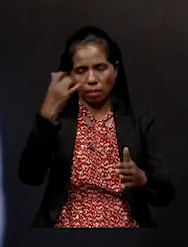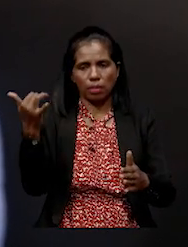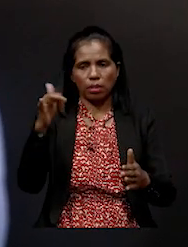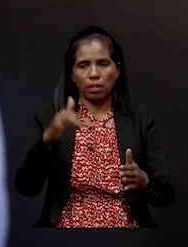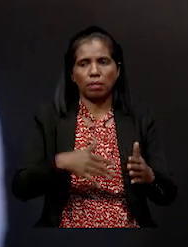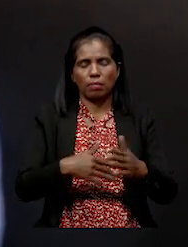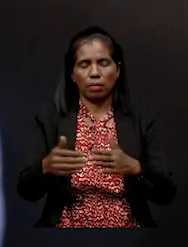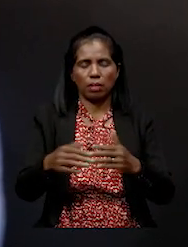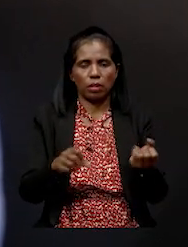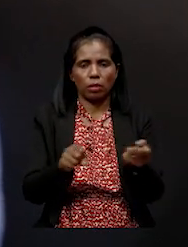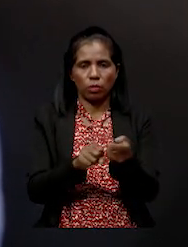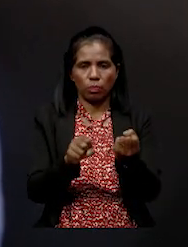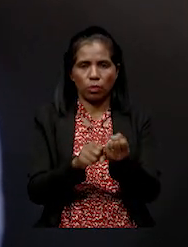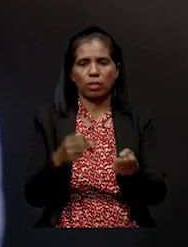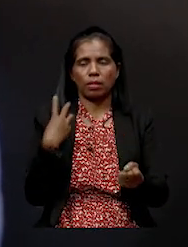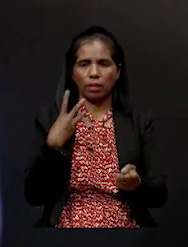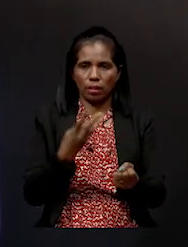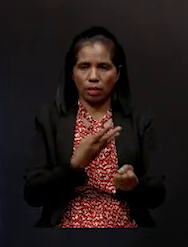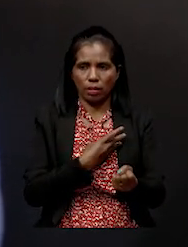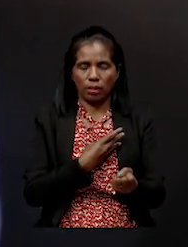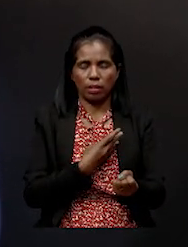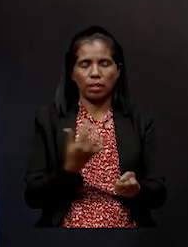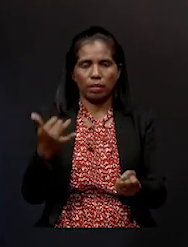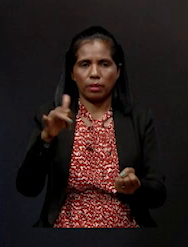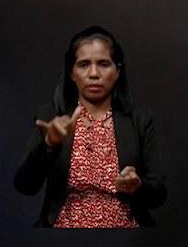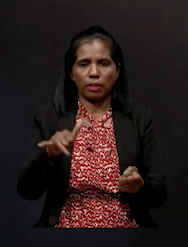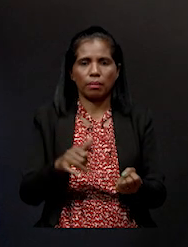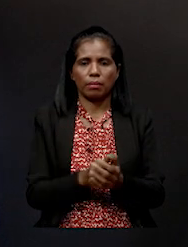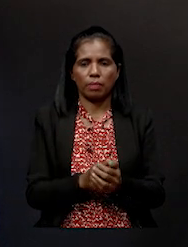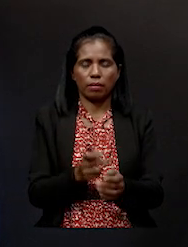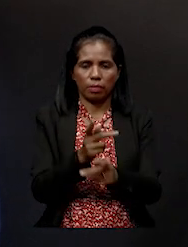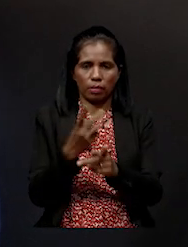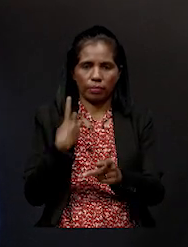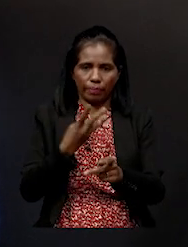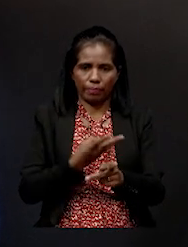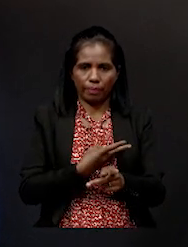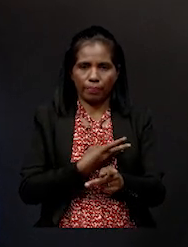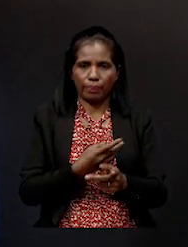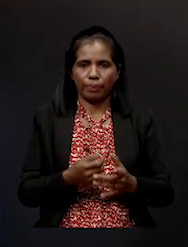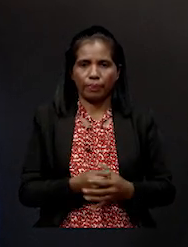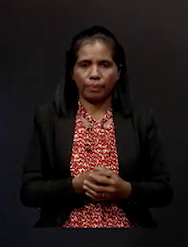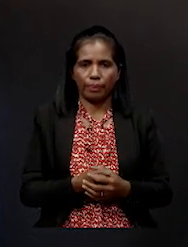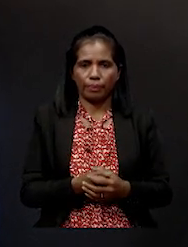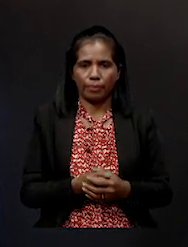bye suporta ita sirama um fodala para ita também itania